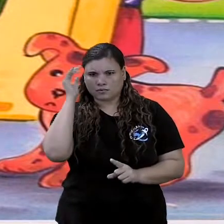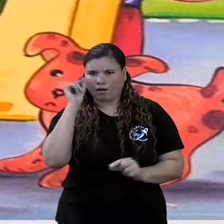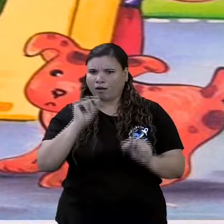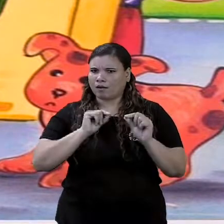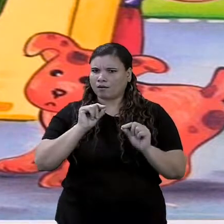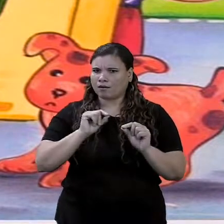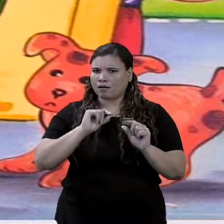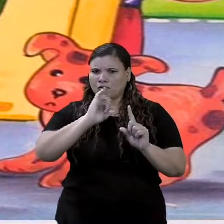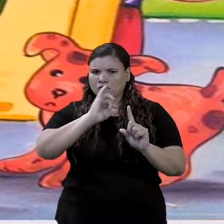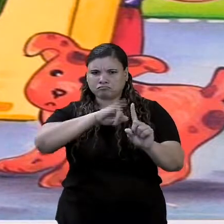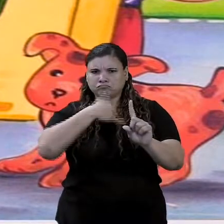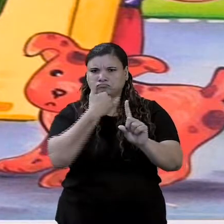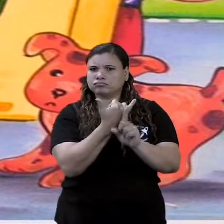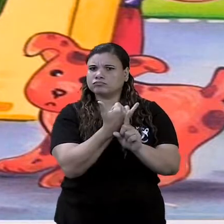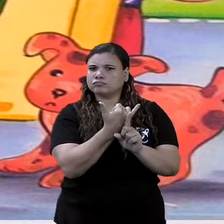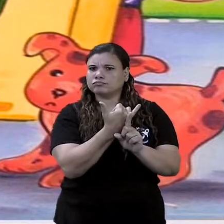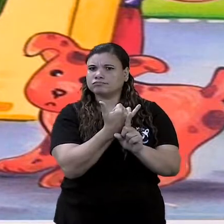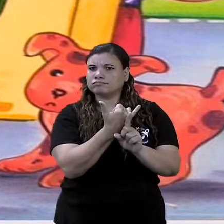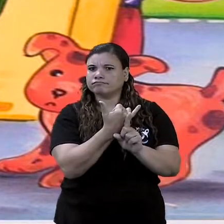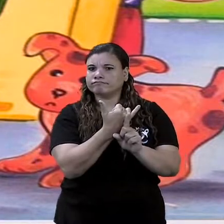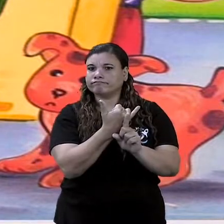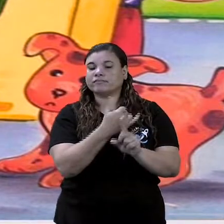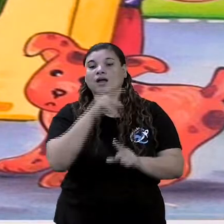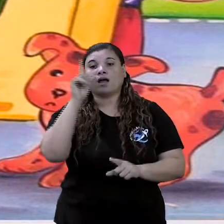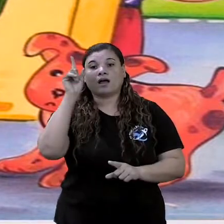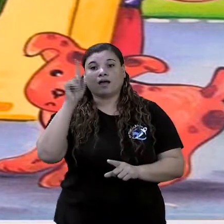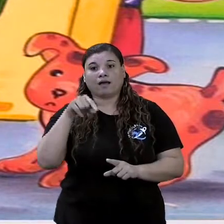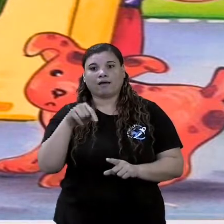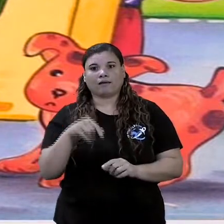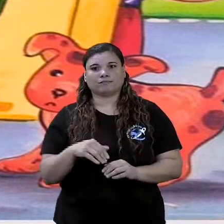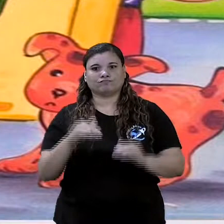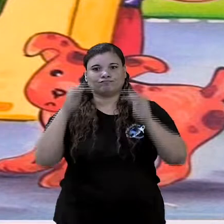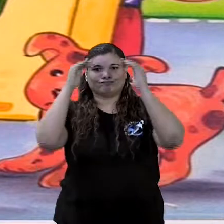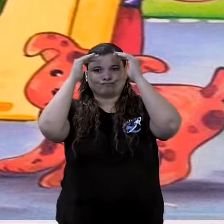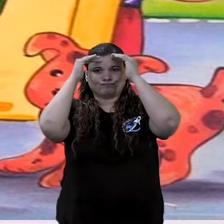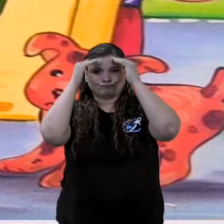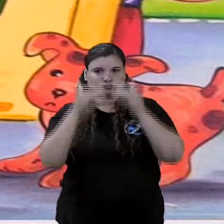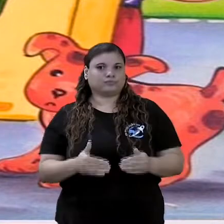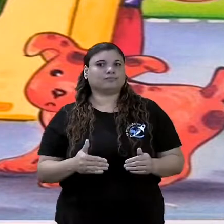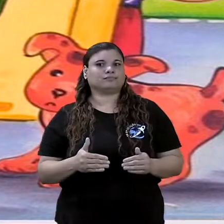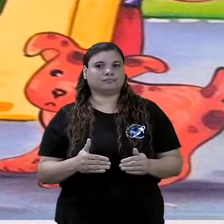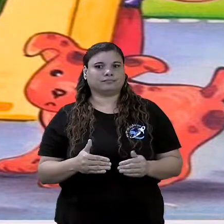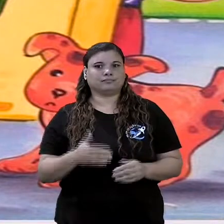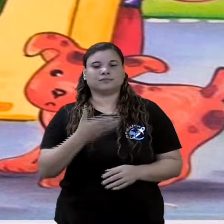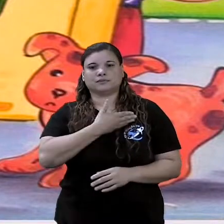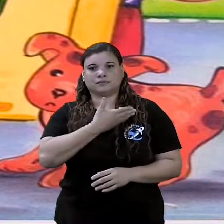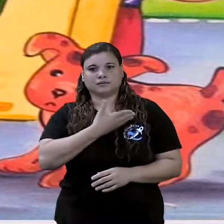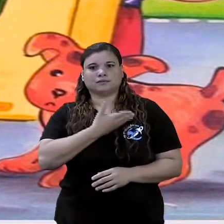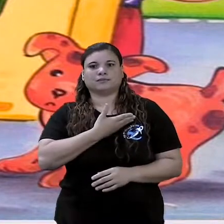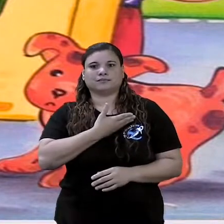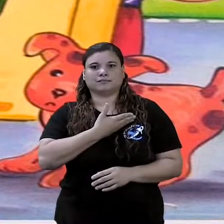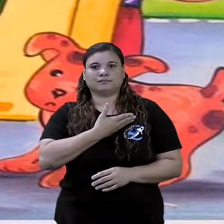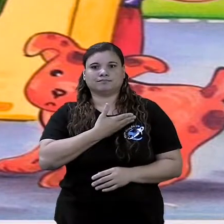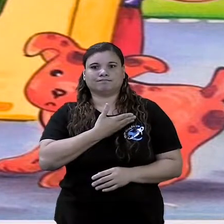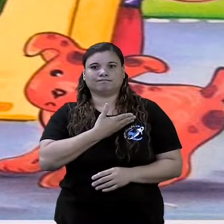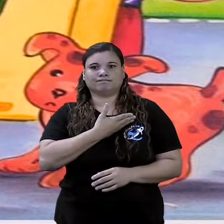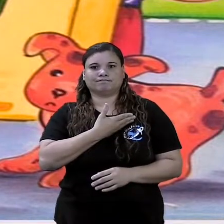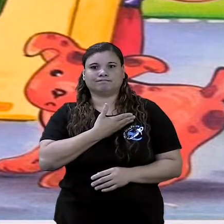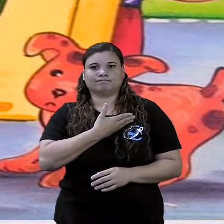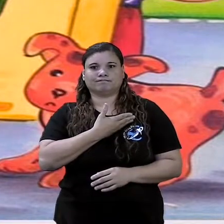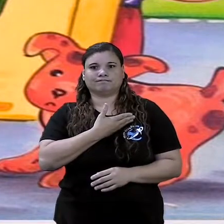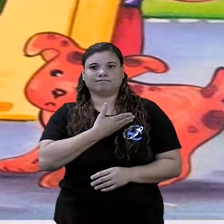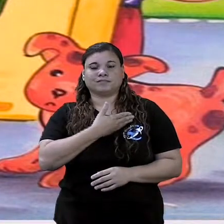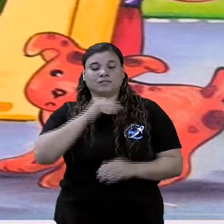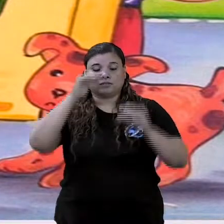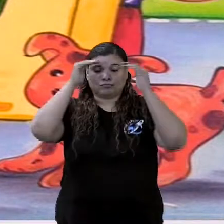Isso mesmo, né? Desrespeitar um colega. E existem várias formas de desrespeitar o outro,